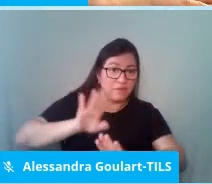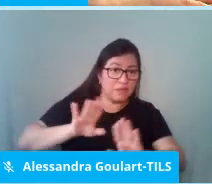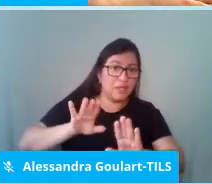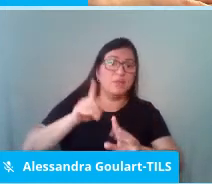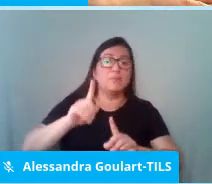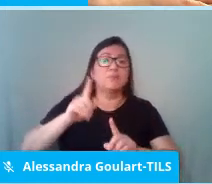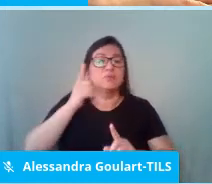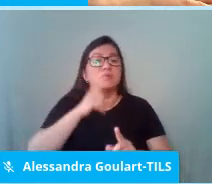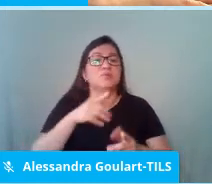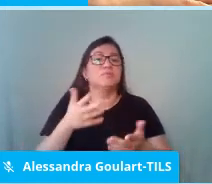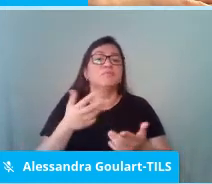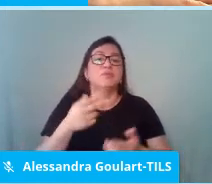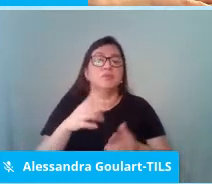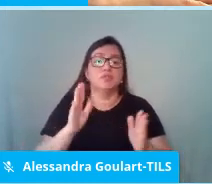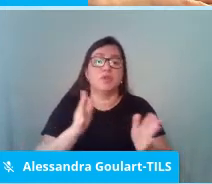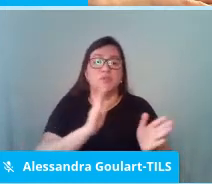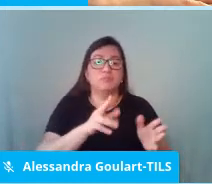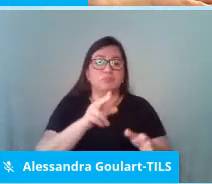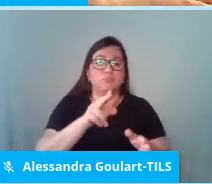vezes acabam internando.